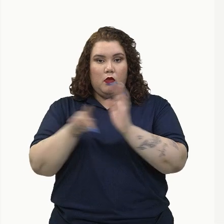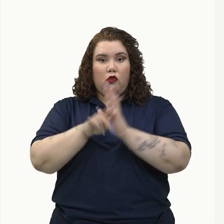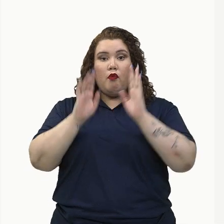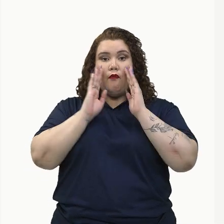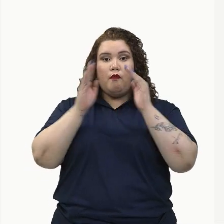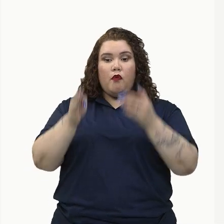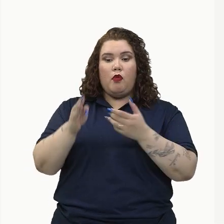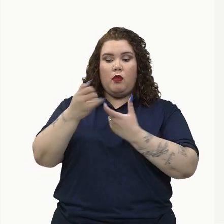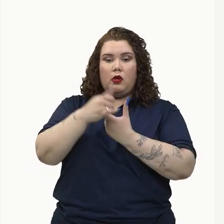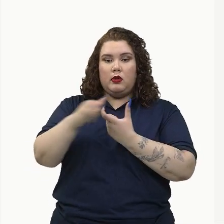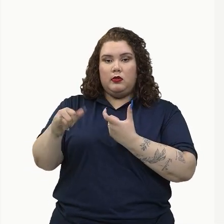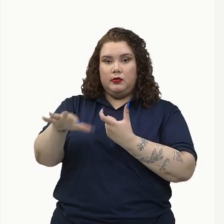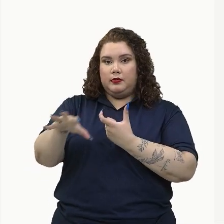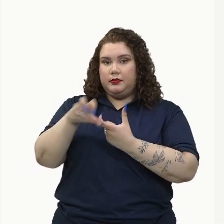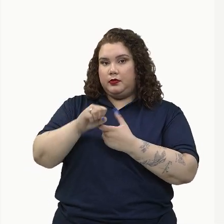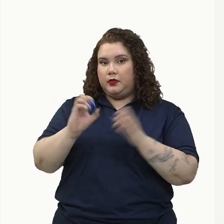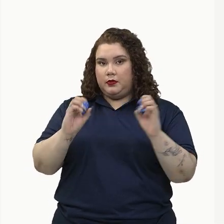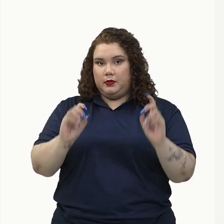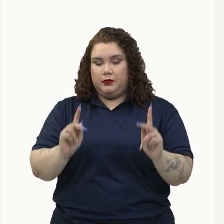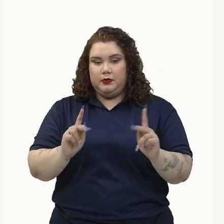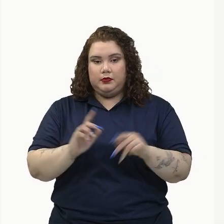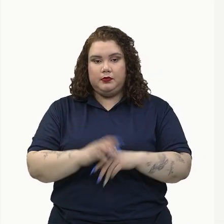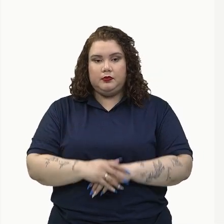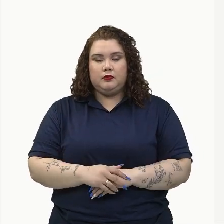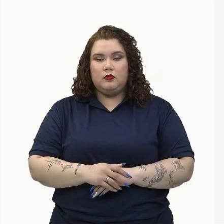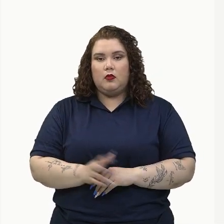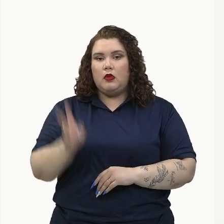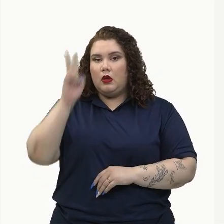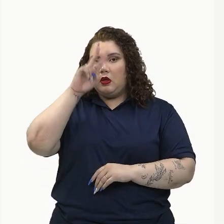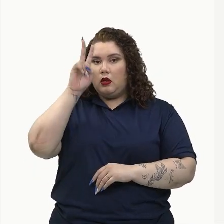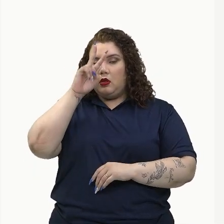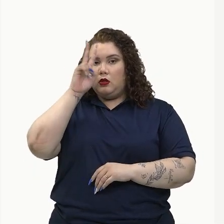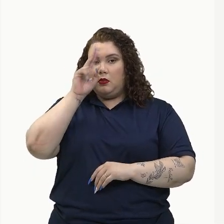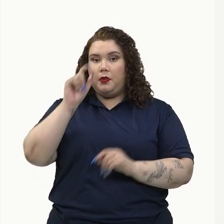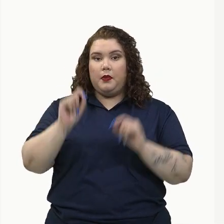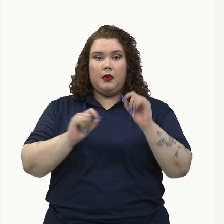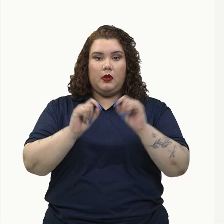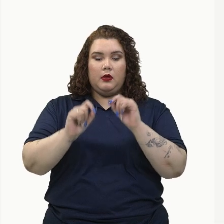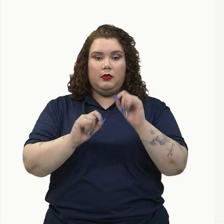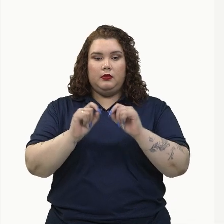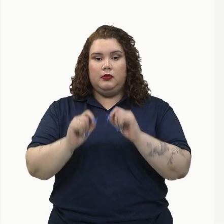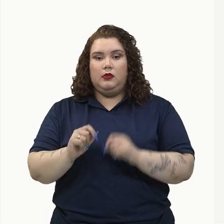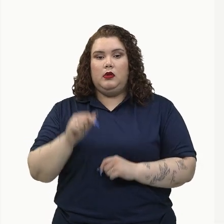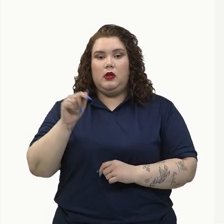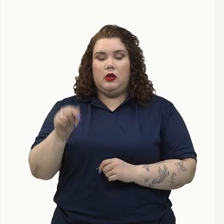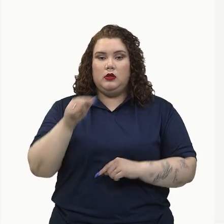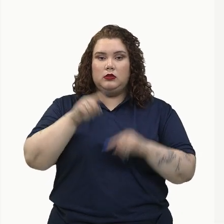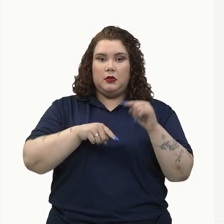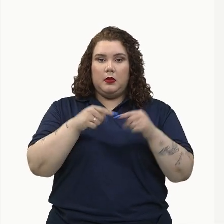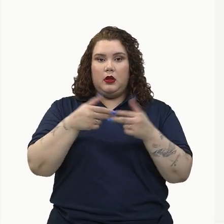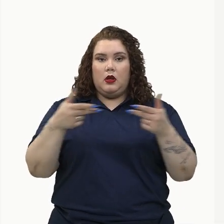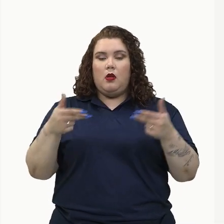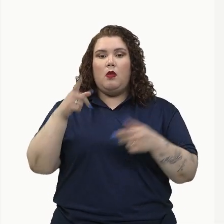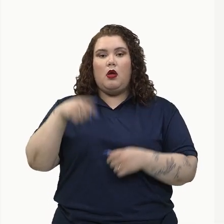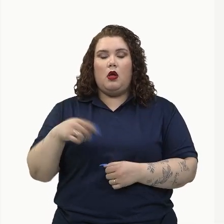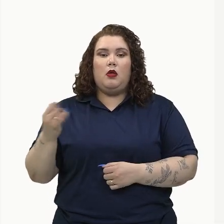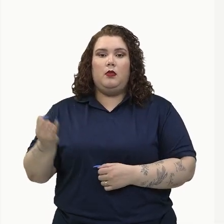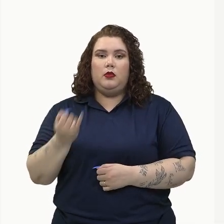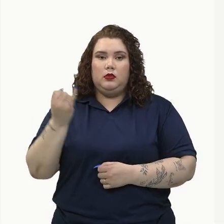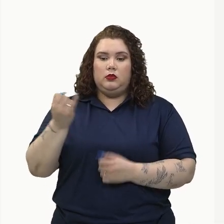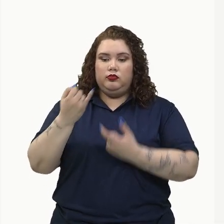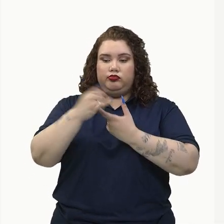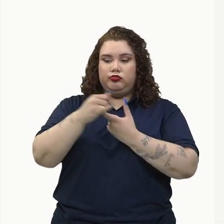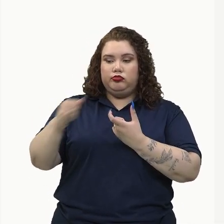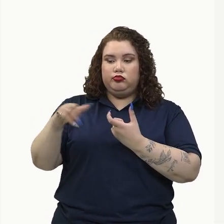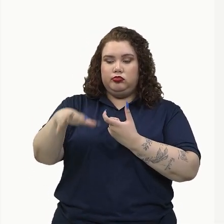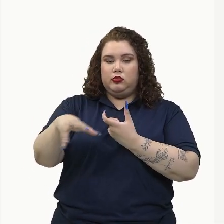receptor. Ok, pessoal? Relembrando, então, aí, desse dispositivo tão importante, que é o receptor